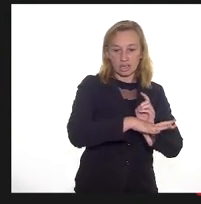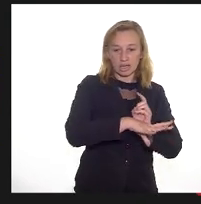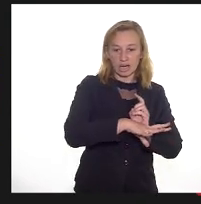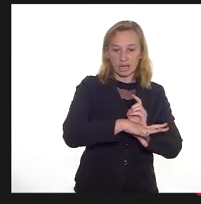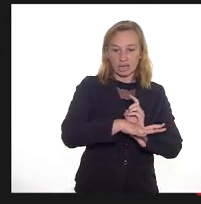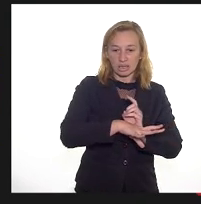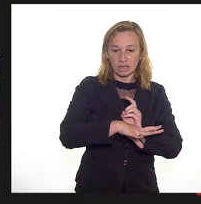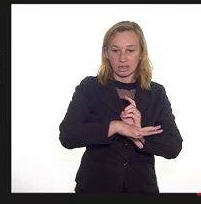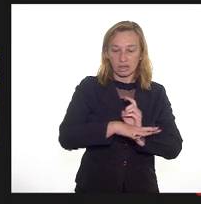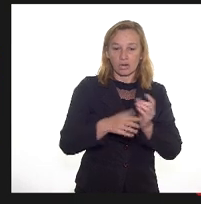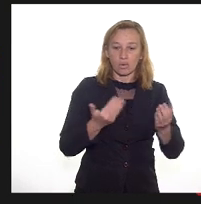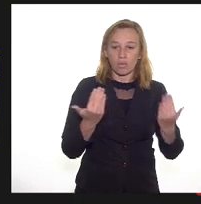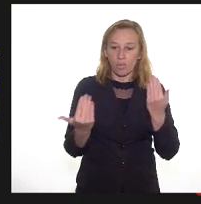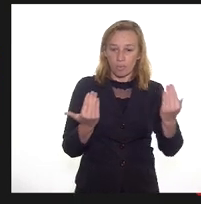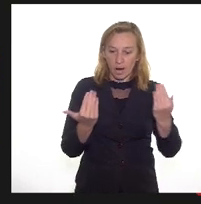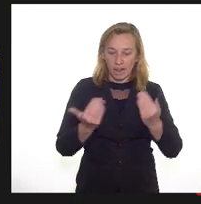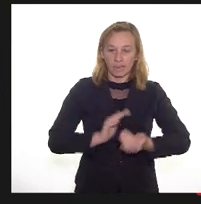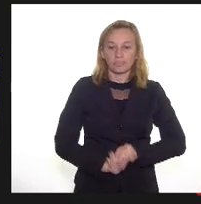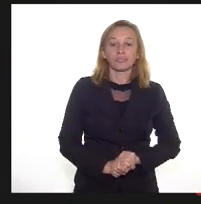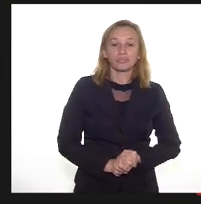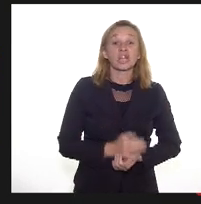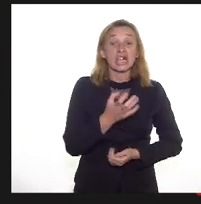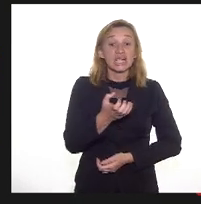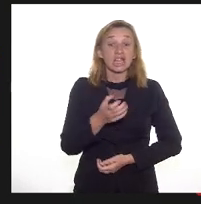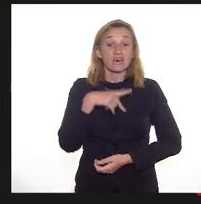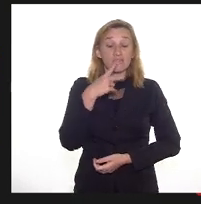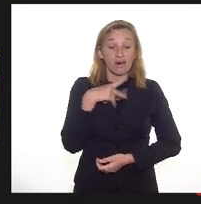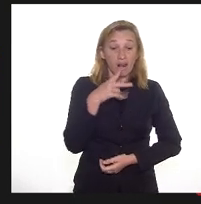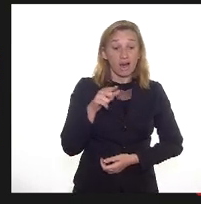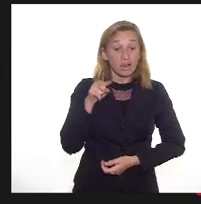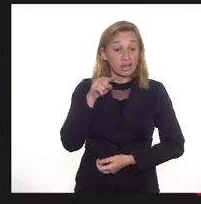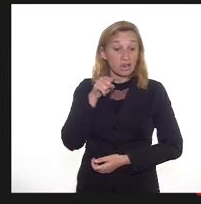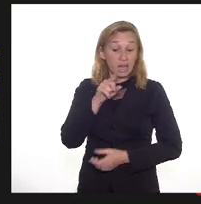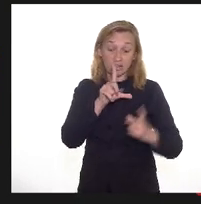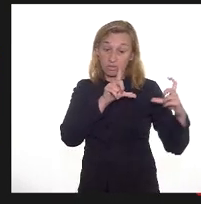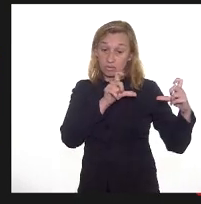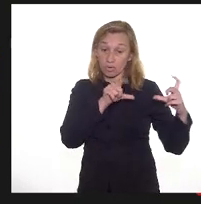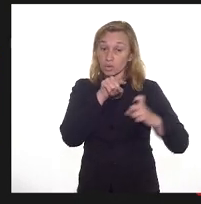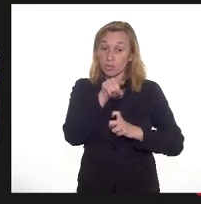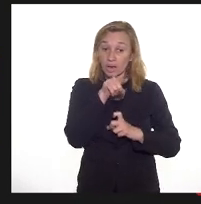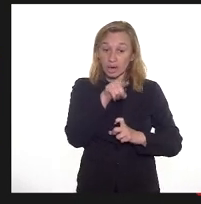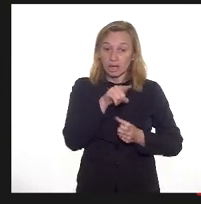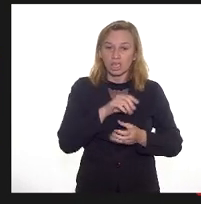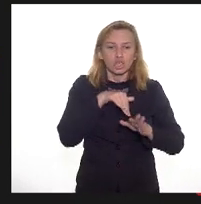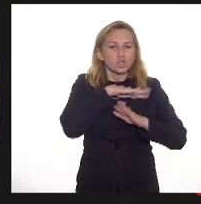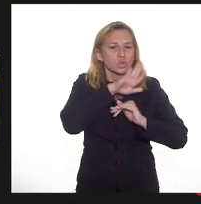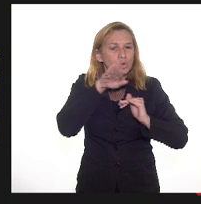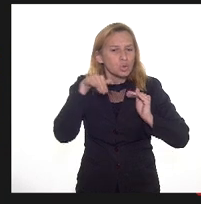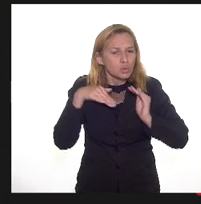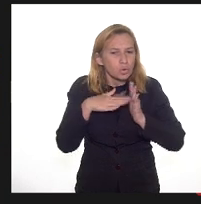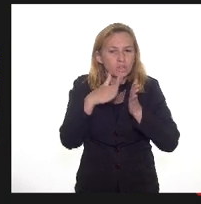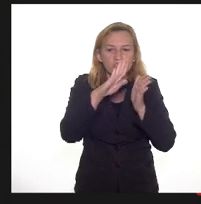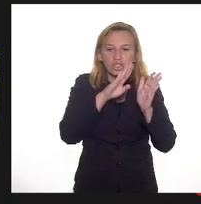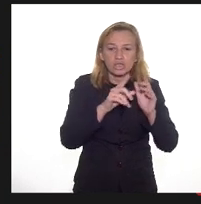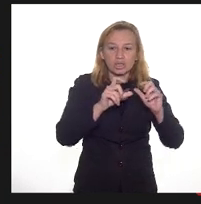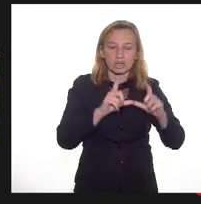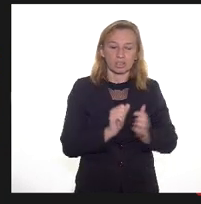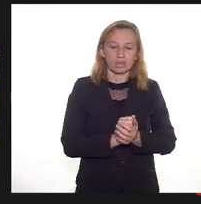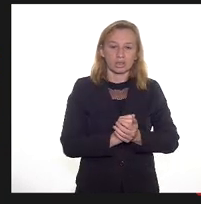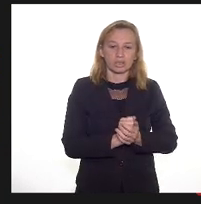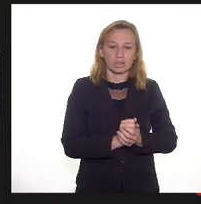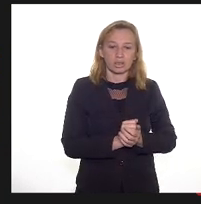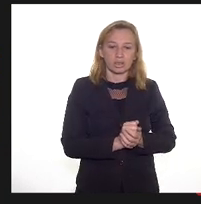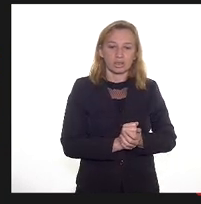Perspectiva Comparada. Queria dizer que essas fotos foram todas tiradas durante